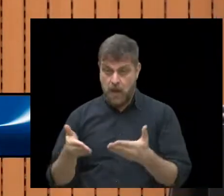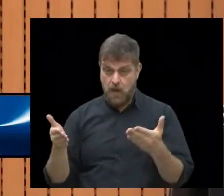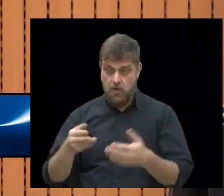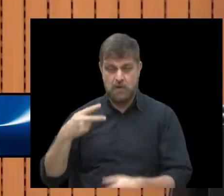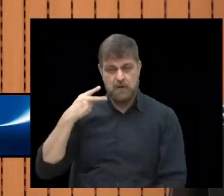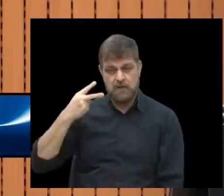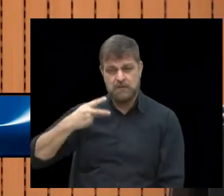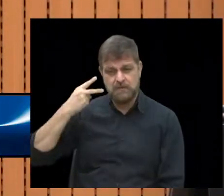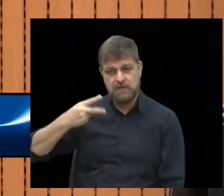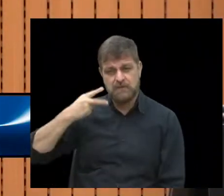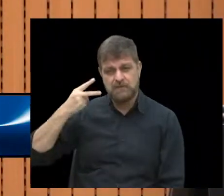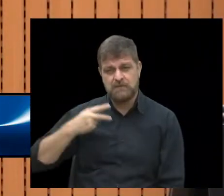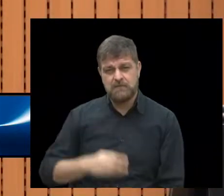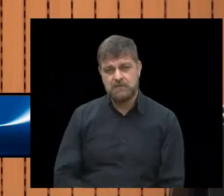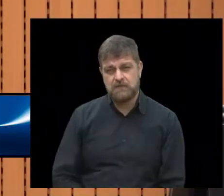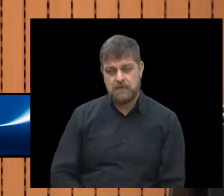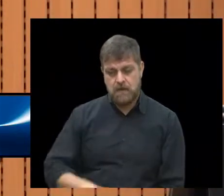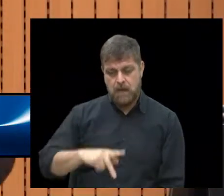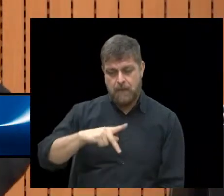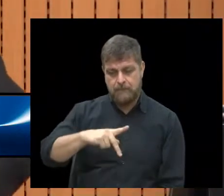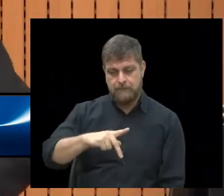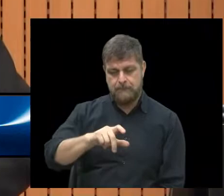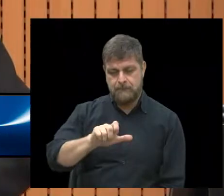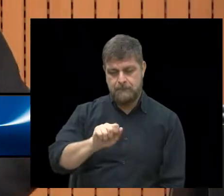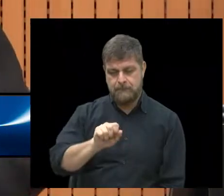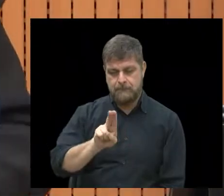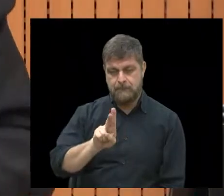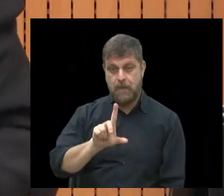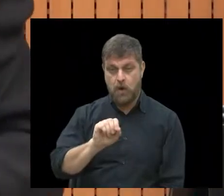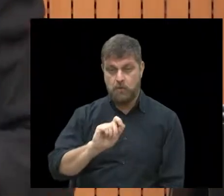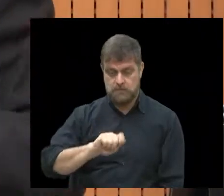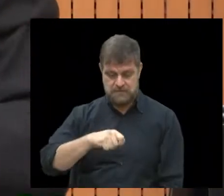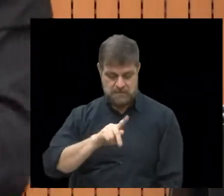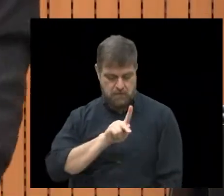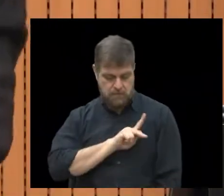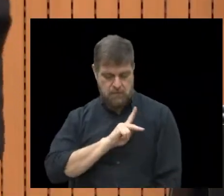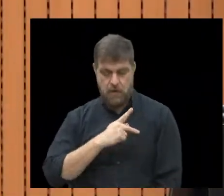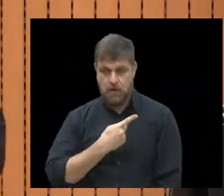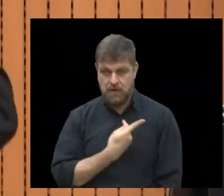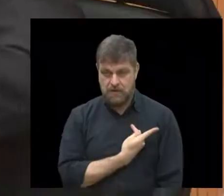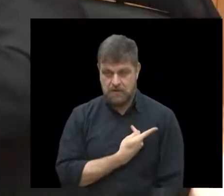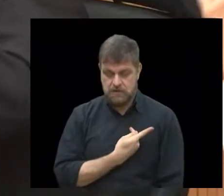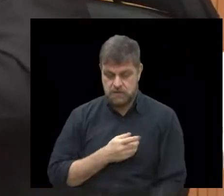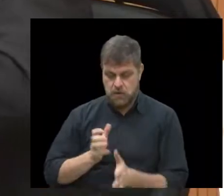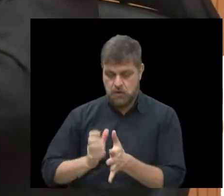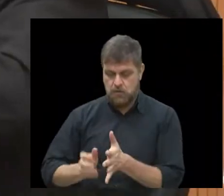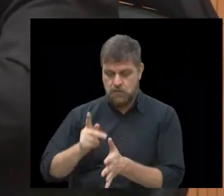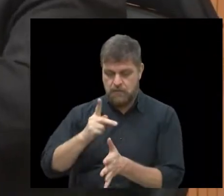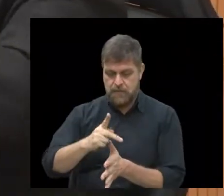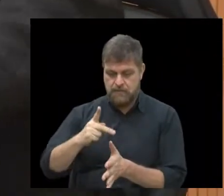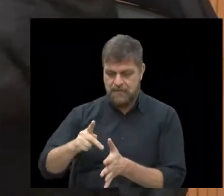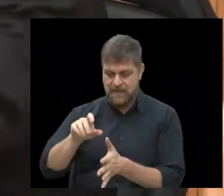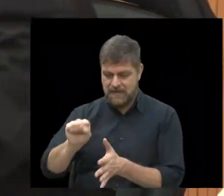vereador inscrito é o doutor Paulo Haddad, do PPS. Vereador Paulo Haddad, Vossa Excelência tem a tribuna por até 5